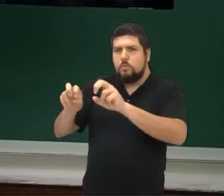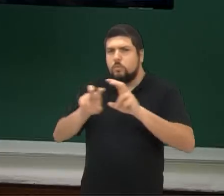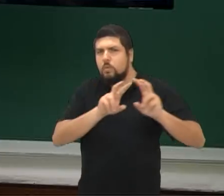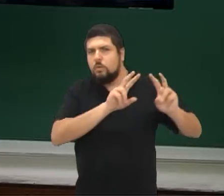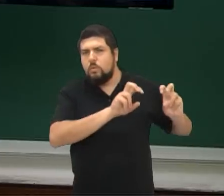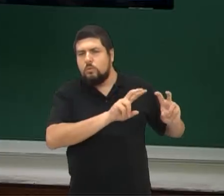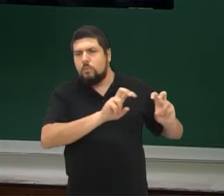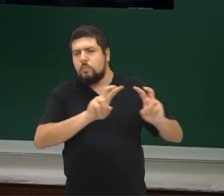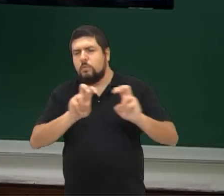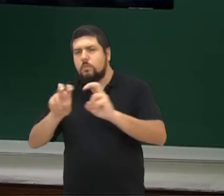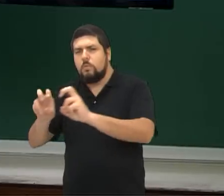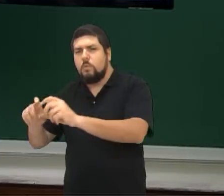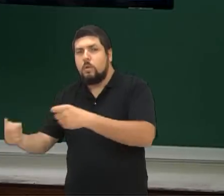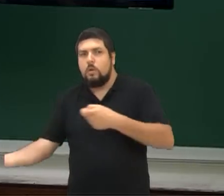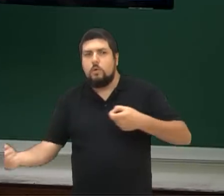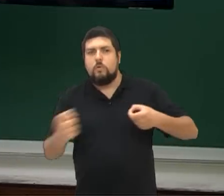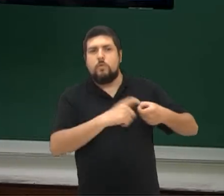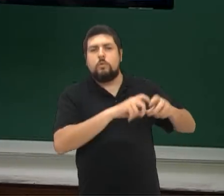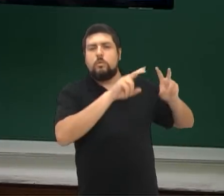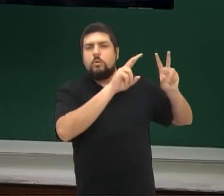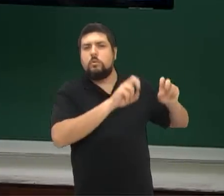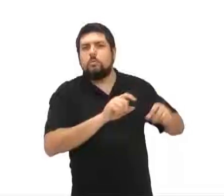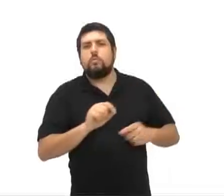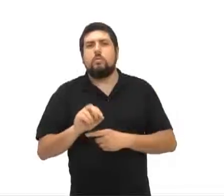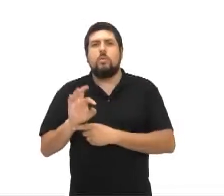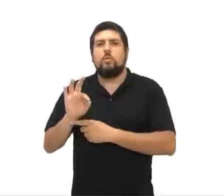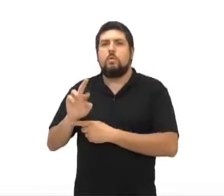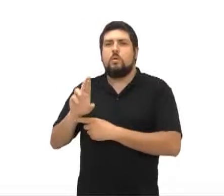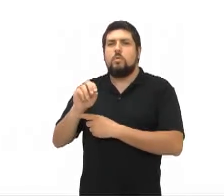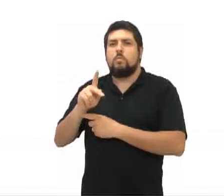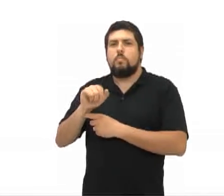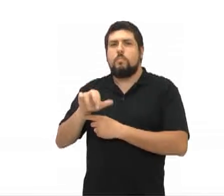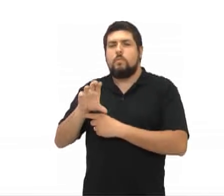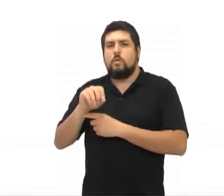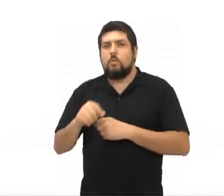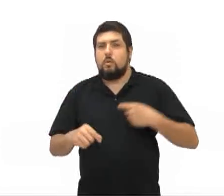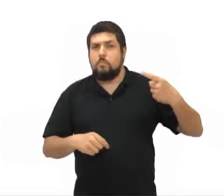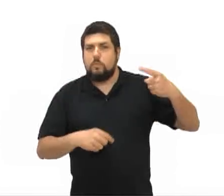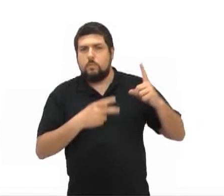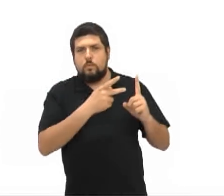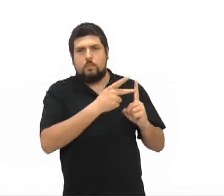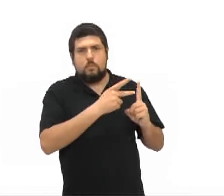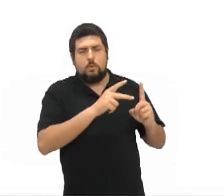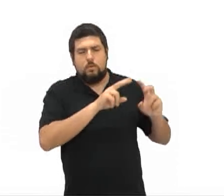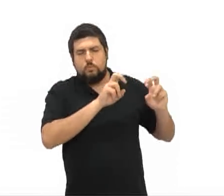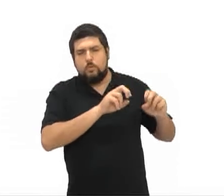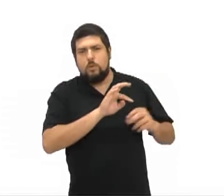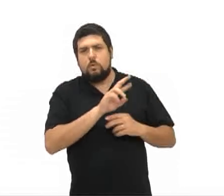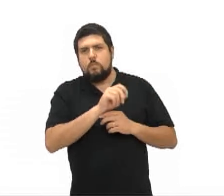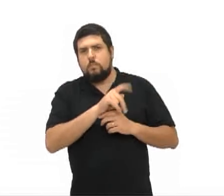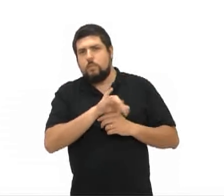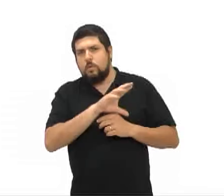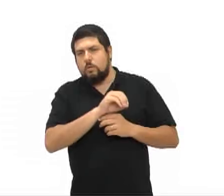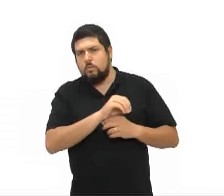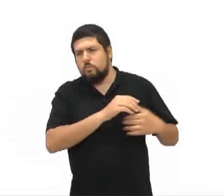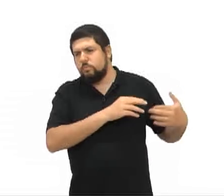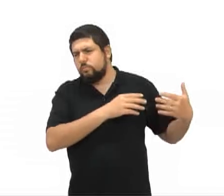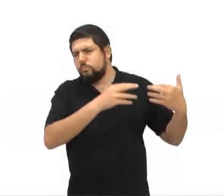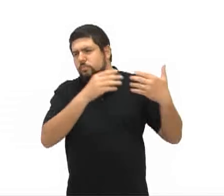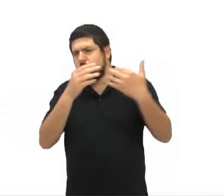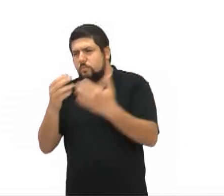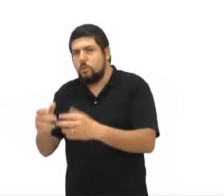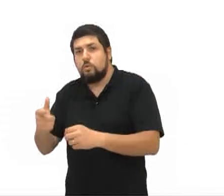ver. Ela volta a falar dos tropeiros, que ela disse lá no primeiro parágrafo, né? E nos leva a imaginar que se eles viessem